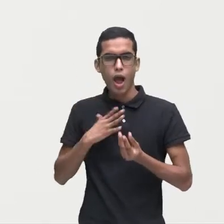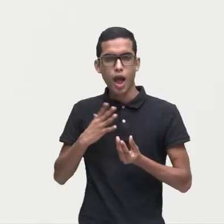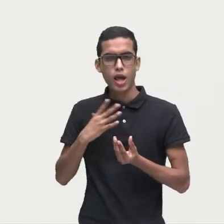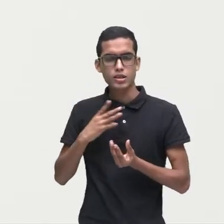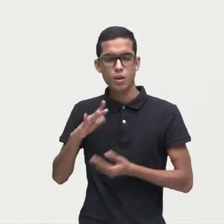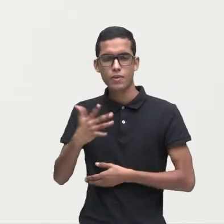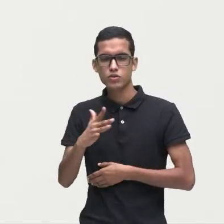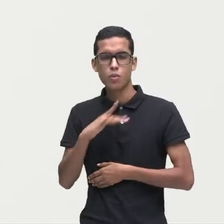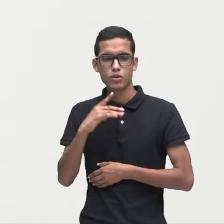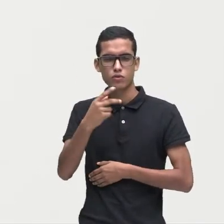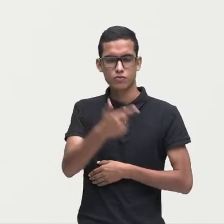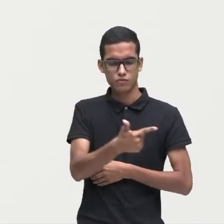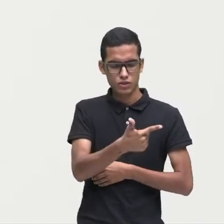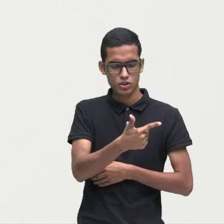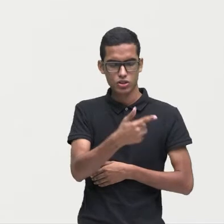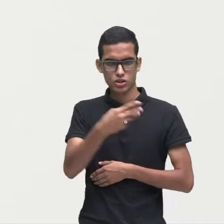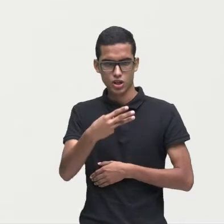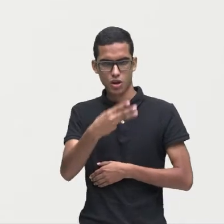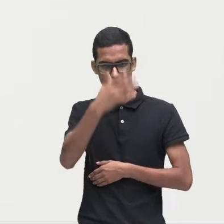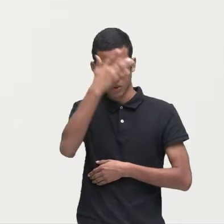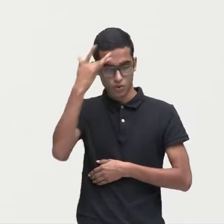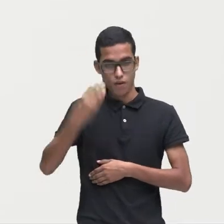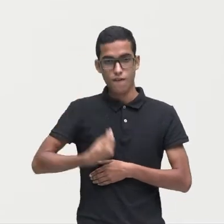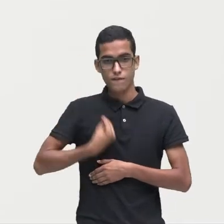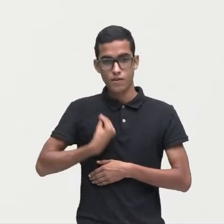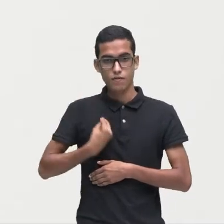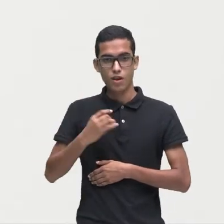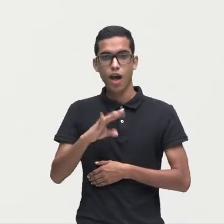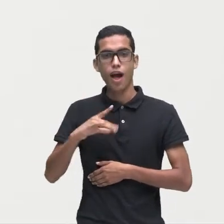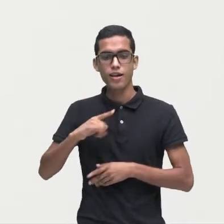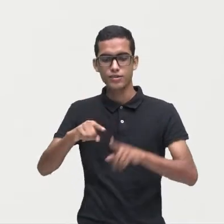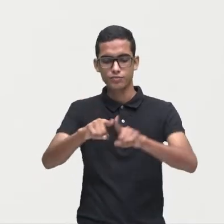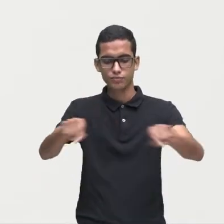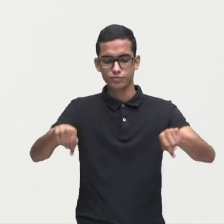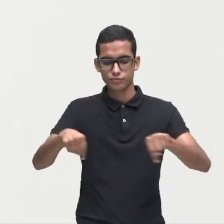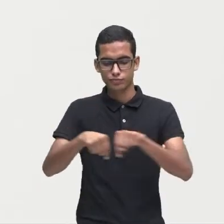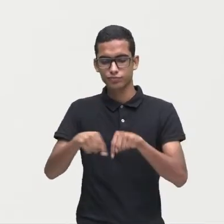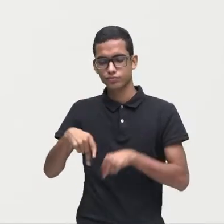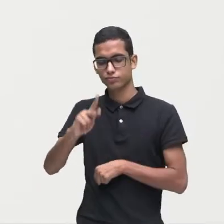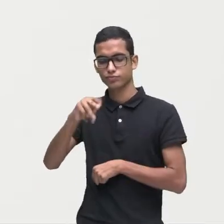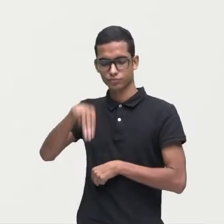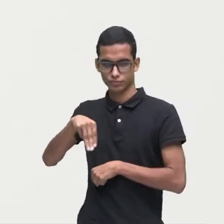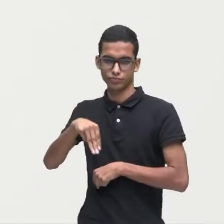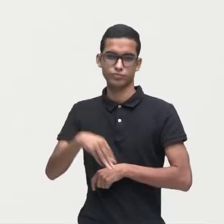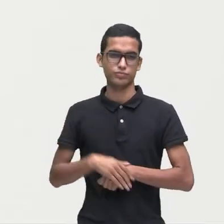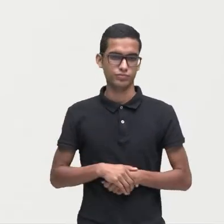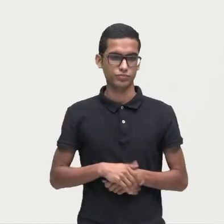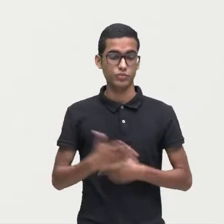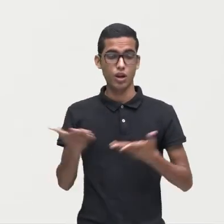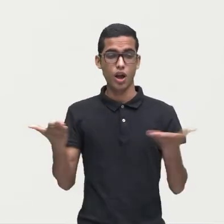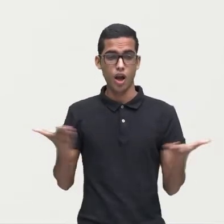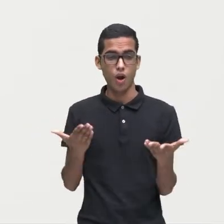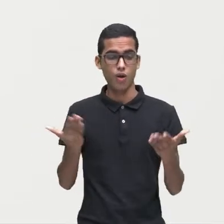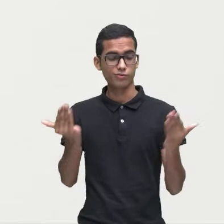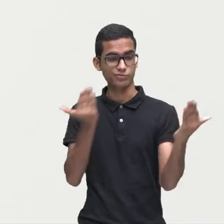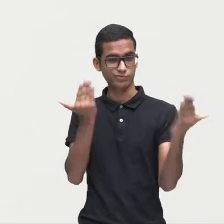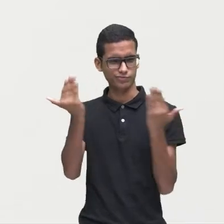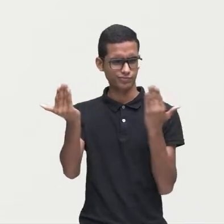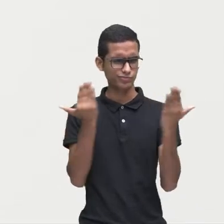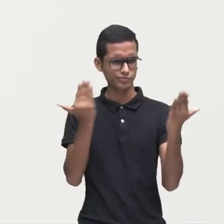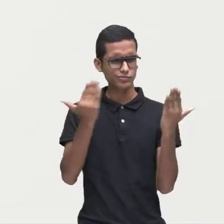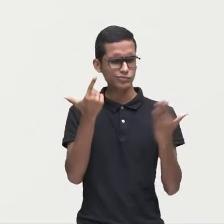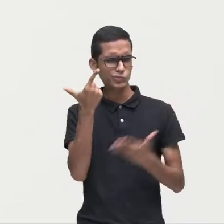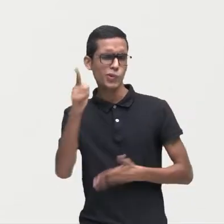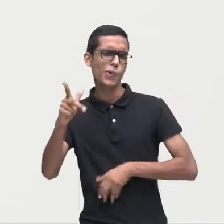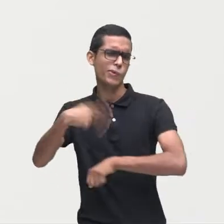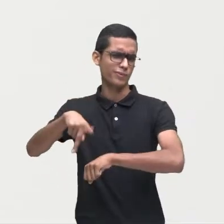nossa estimativa de distribuição populacional. Agora, eu vou comparar isso, tá, à densidade de